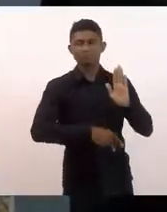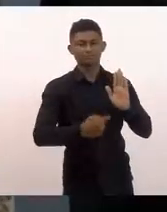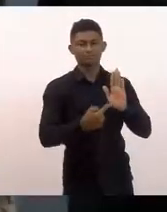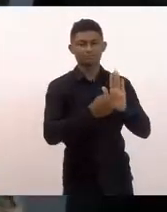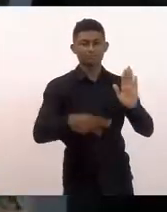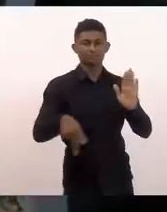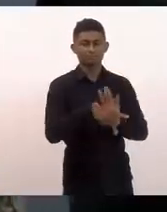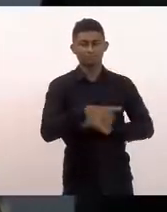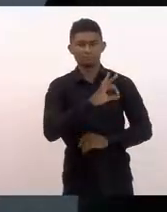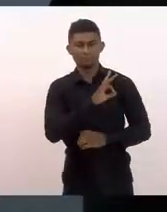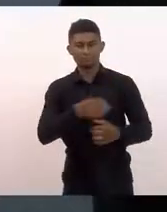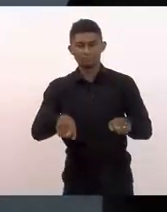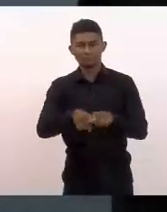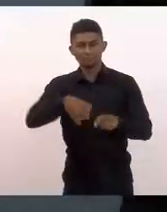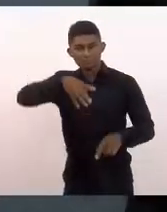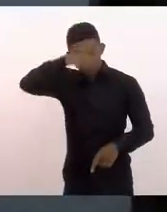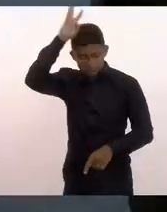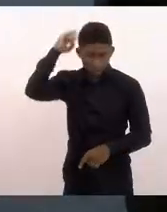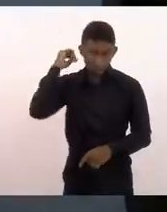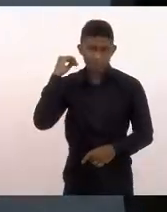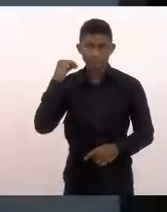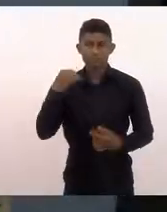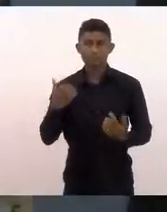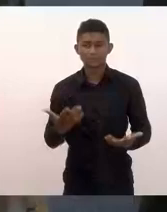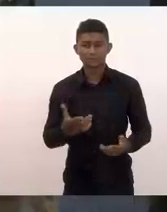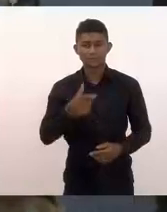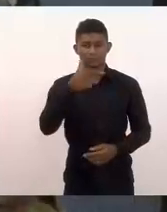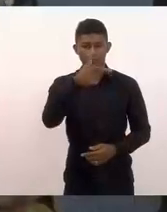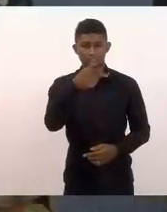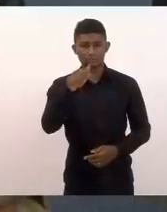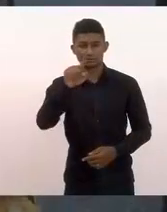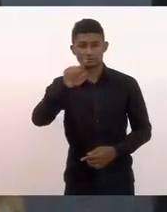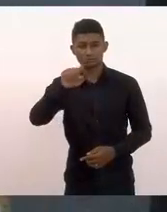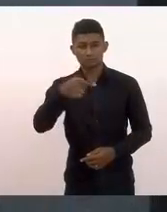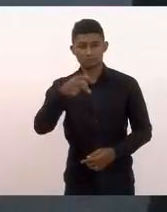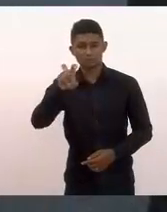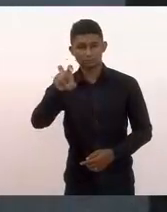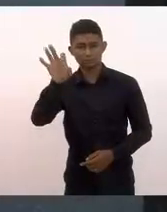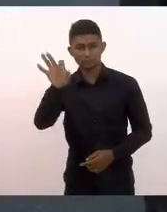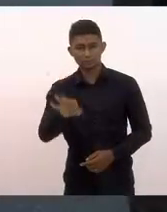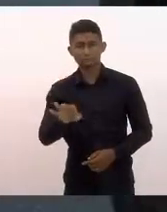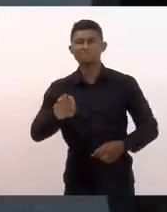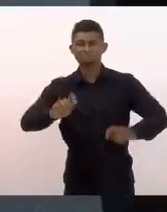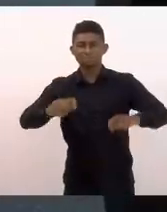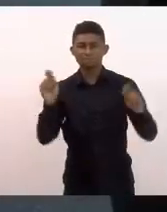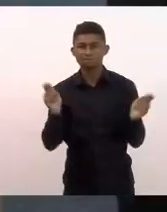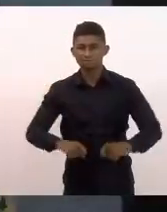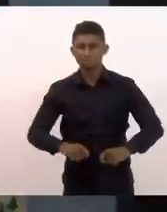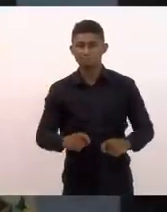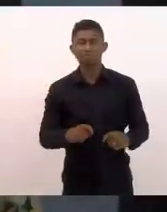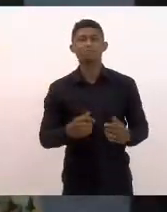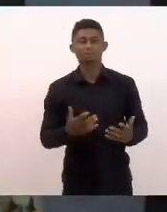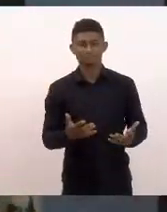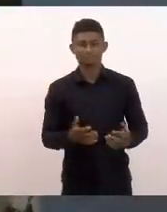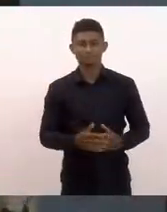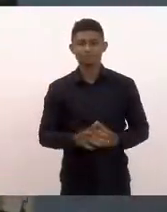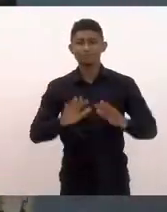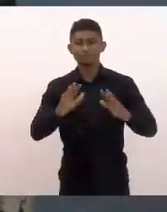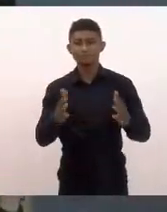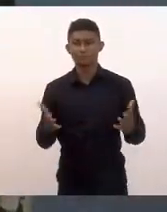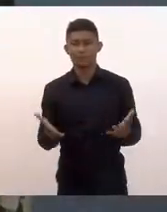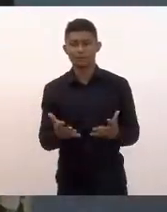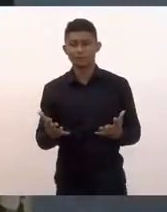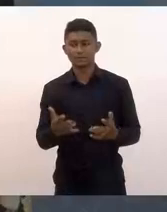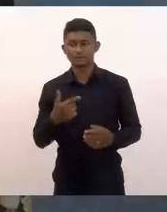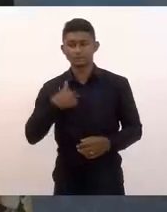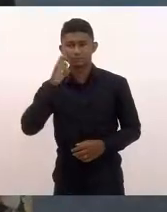dos Bombeiros, que 27,5 daria para acomodar sem afetar o regime de recuperação fiscal. E hoje eu